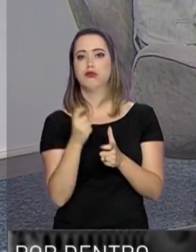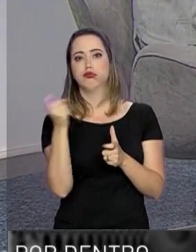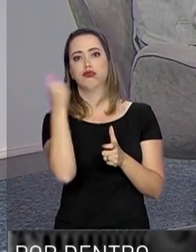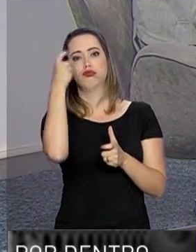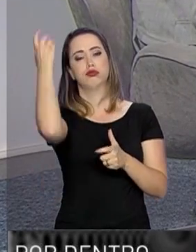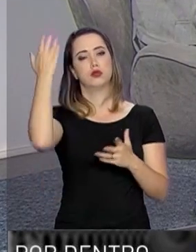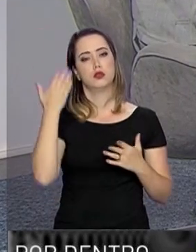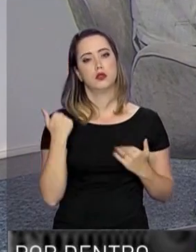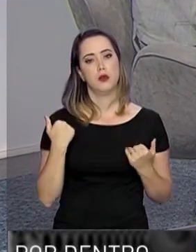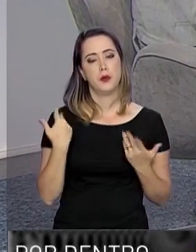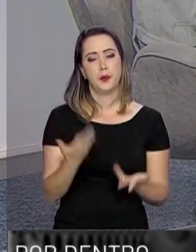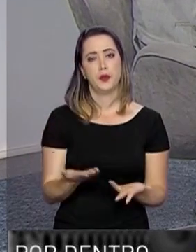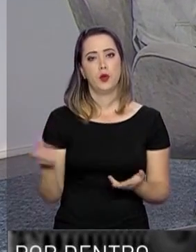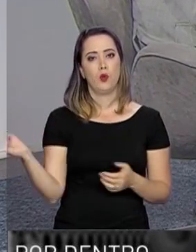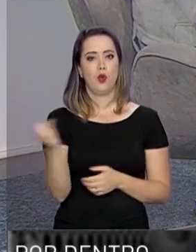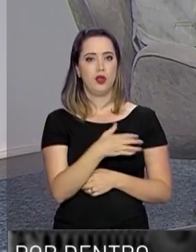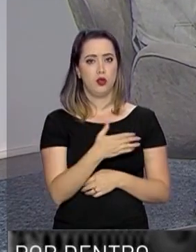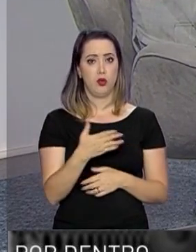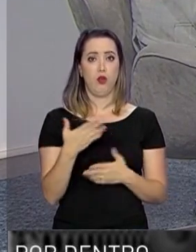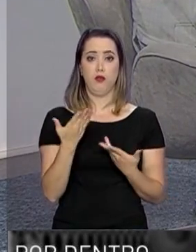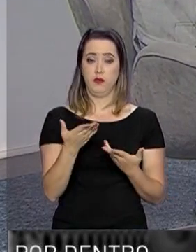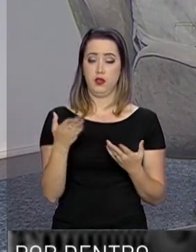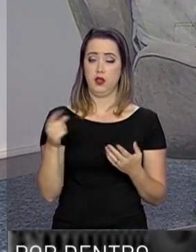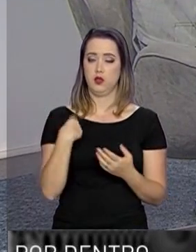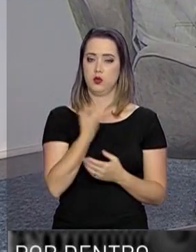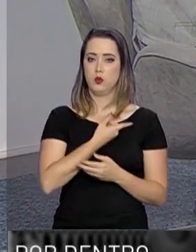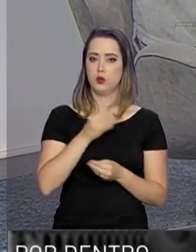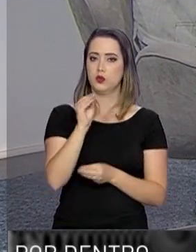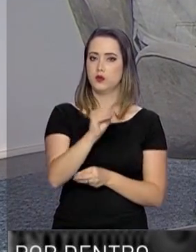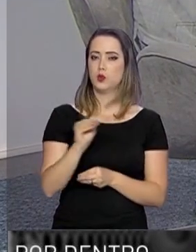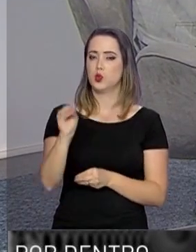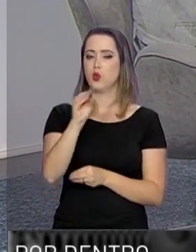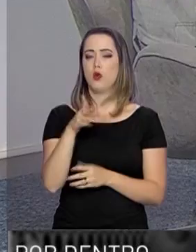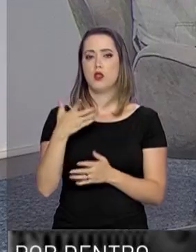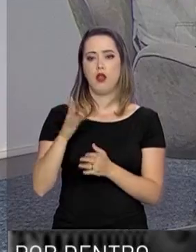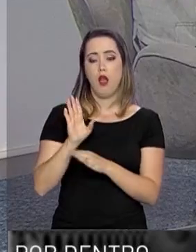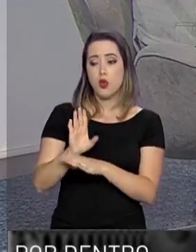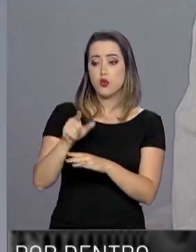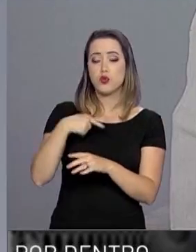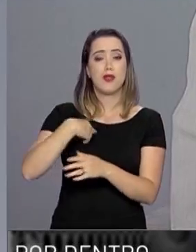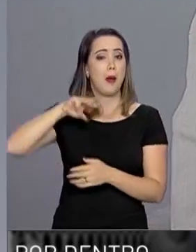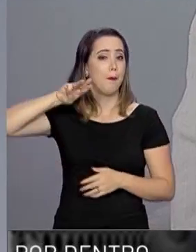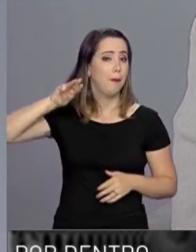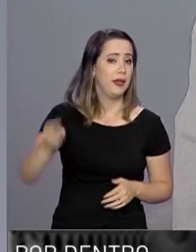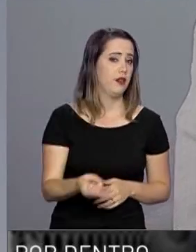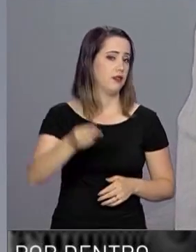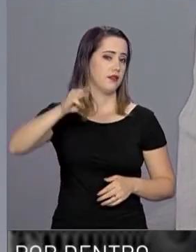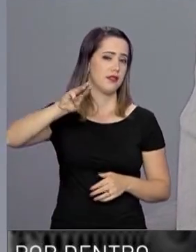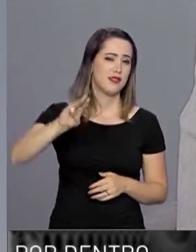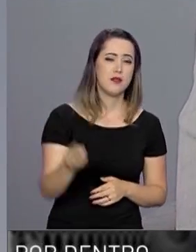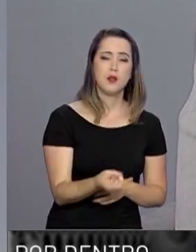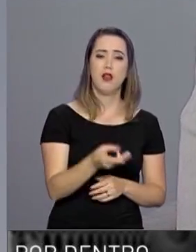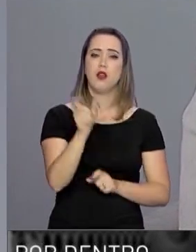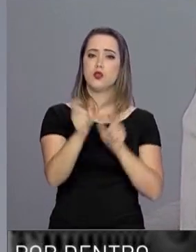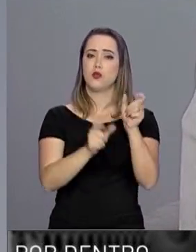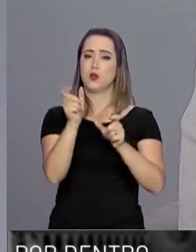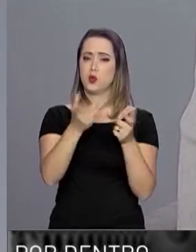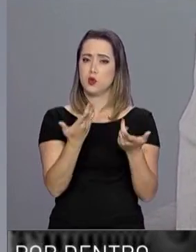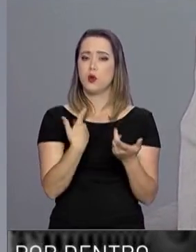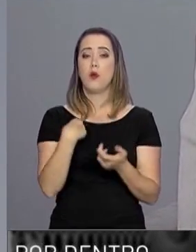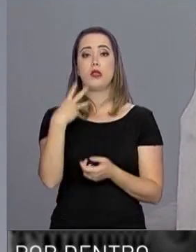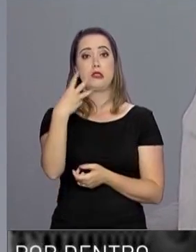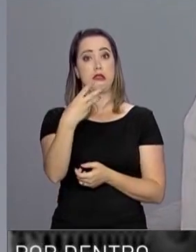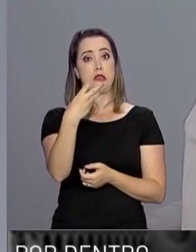alta. Então, com a modernização, nós vamos atender milhares e milhares de alunos, são 310 mil alunos que